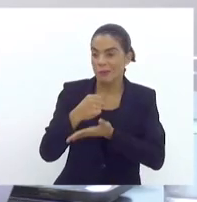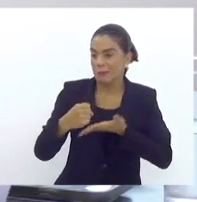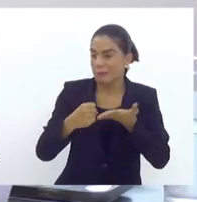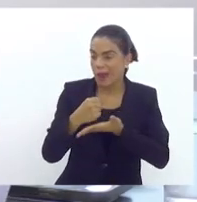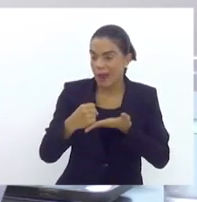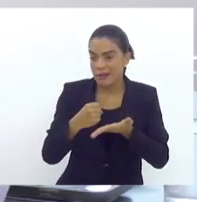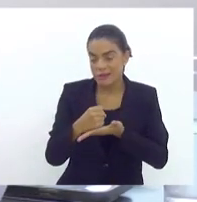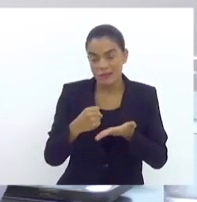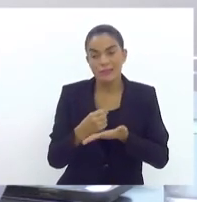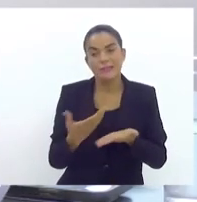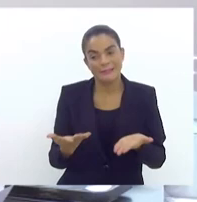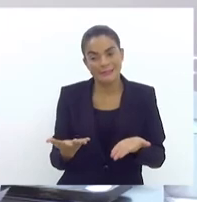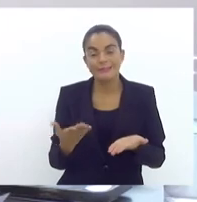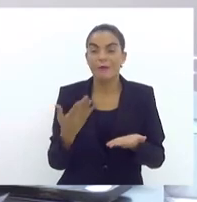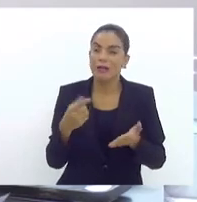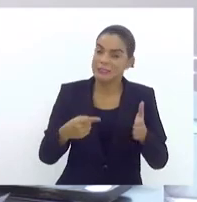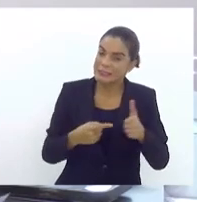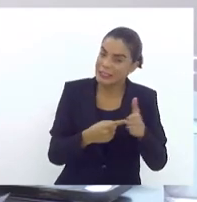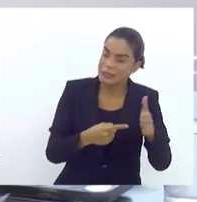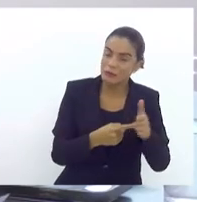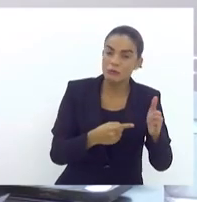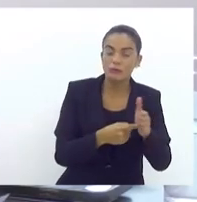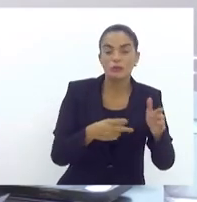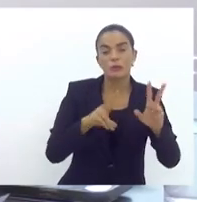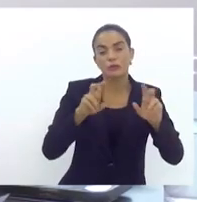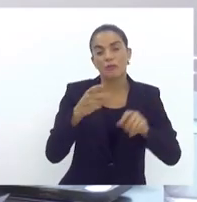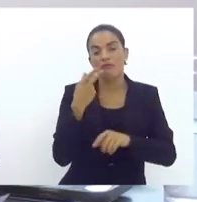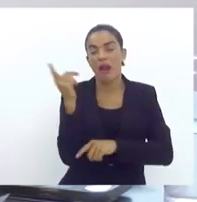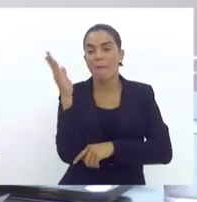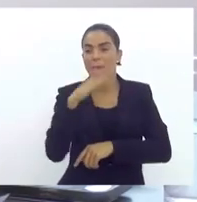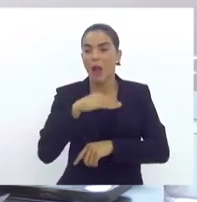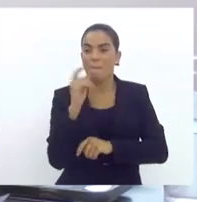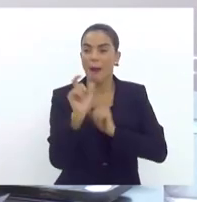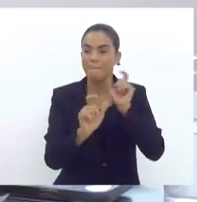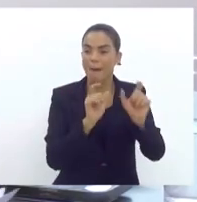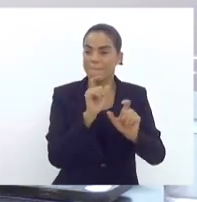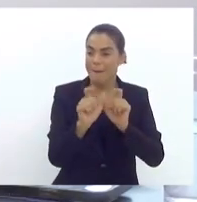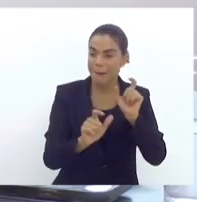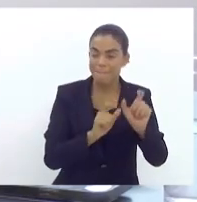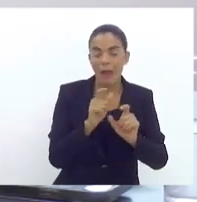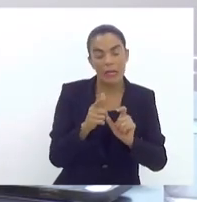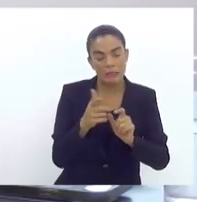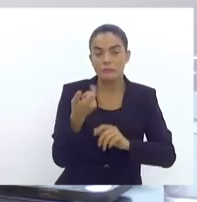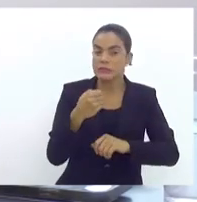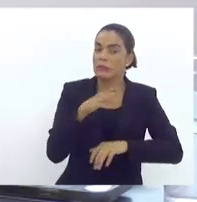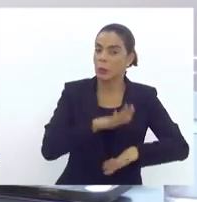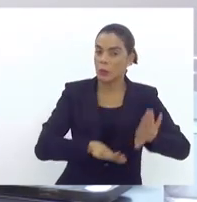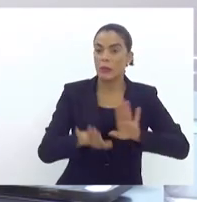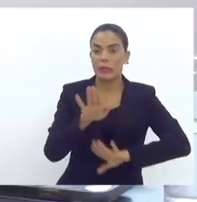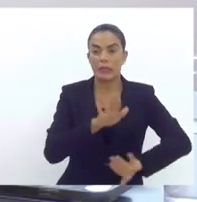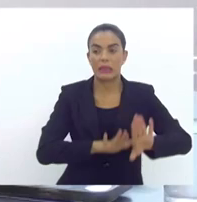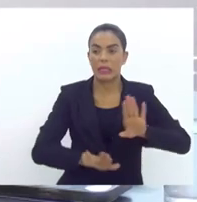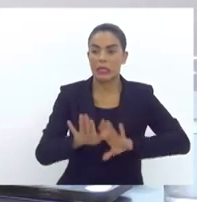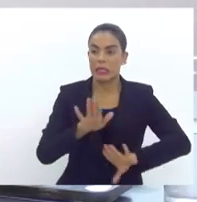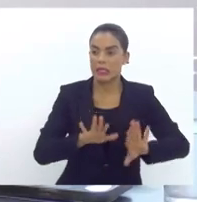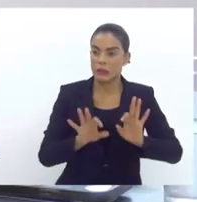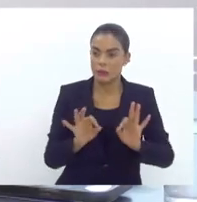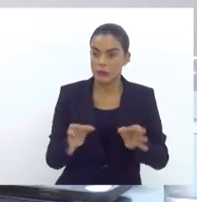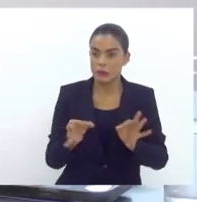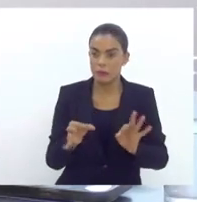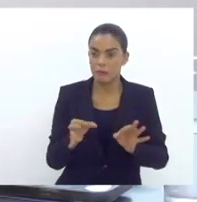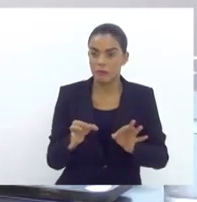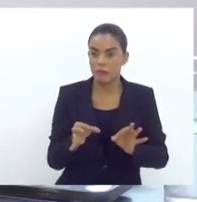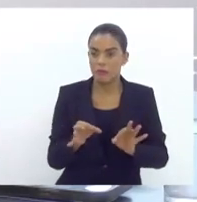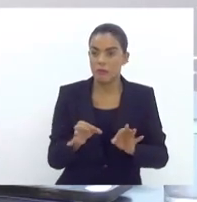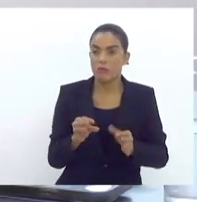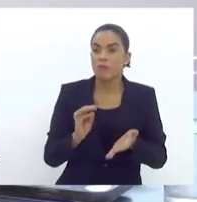E aí realmente essas denúncias calorosas a gente tem que ter um certo cuidado bem colocado aqui pela deputada Marta Rocha